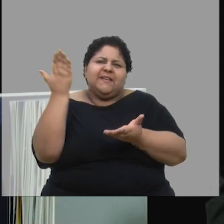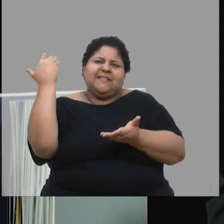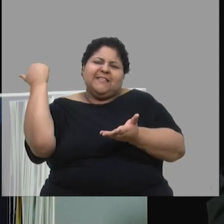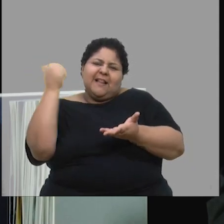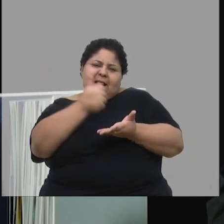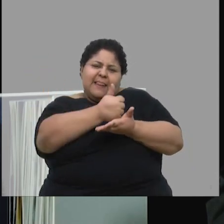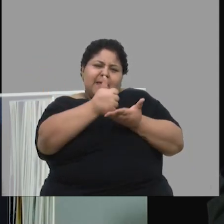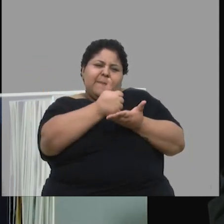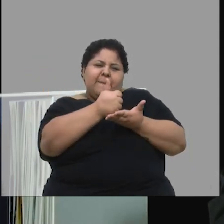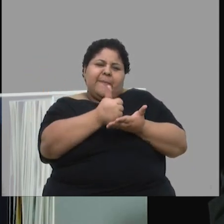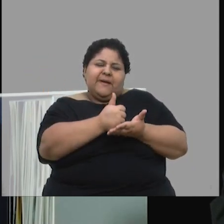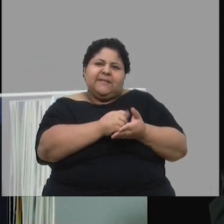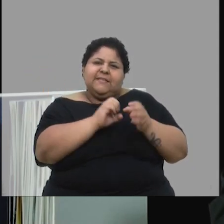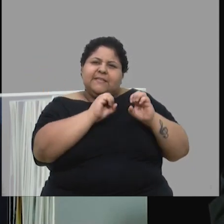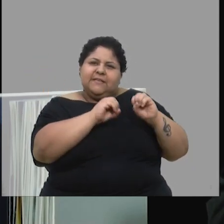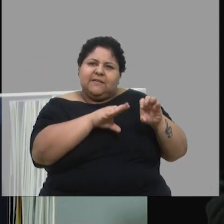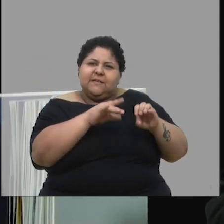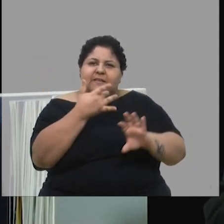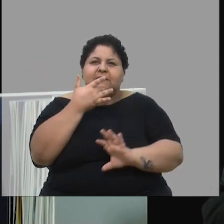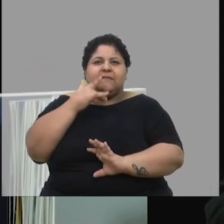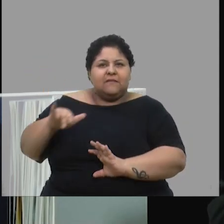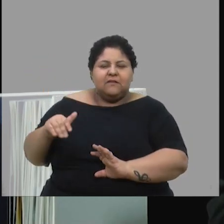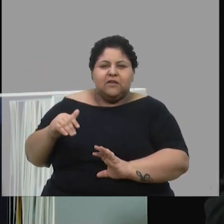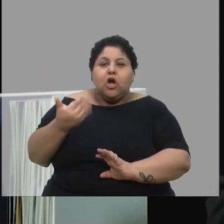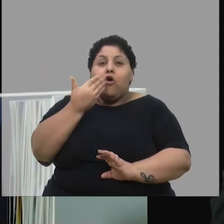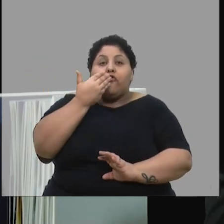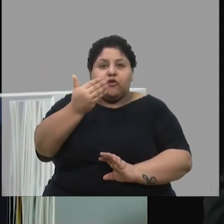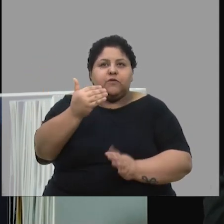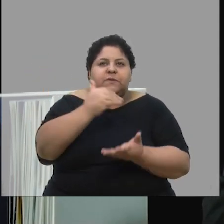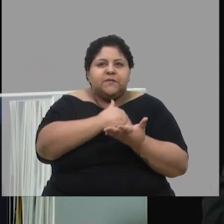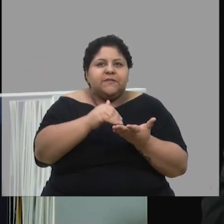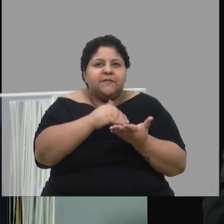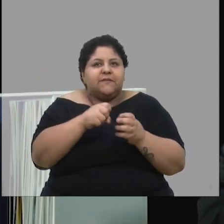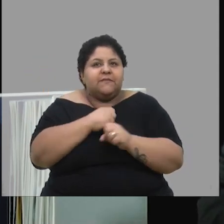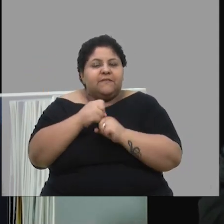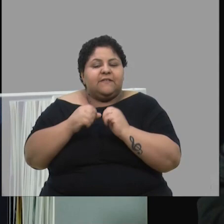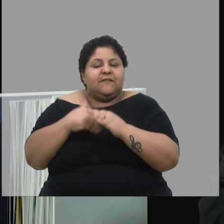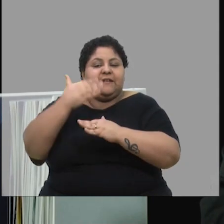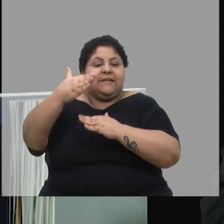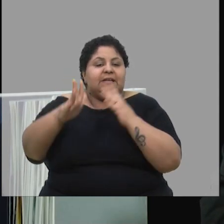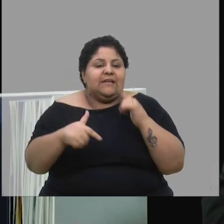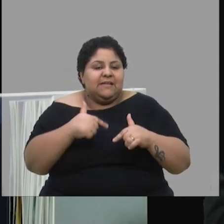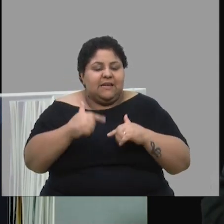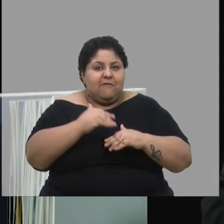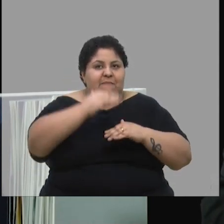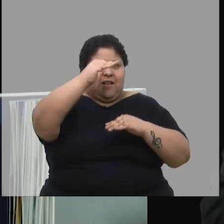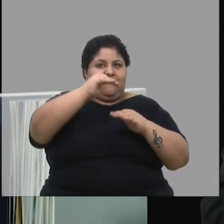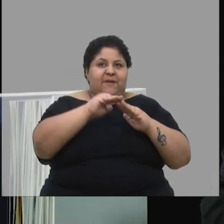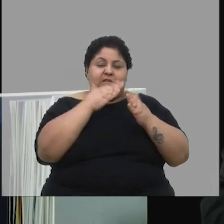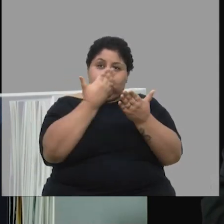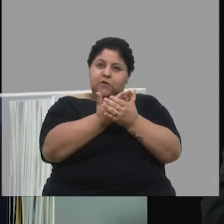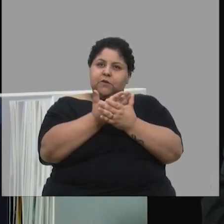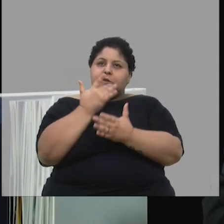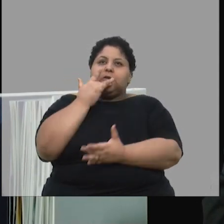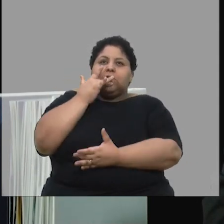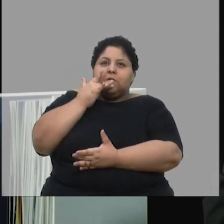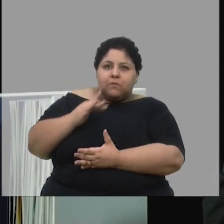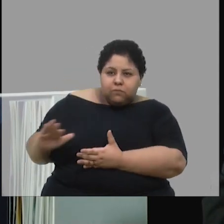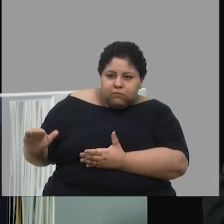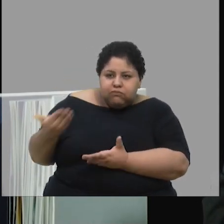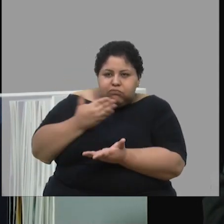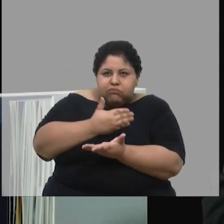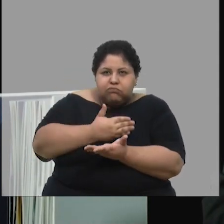na base da educação infantil, que, inclusive, foi um dos pedidos para a secretária para o ano que vem, que a gente também trabalhe mais com as escolas de